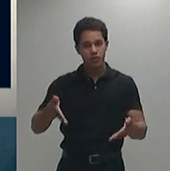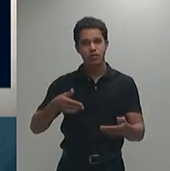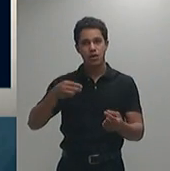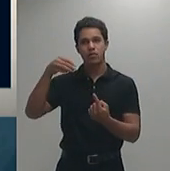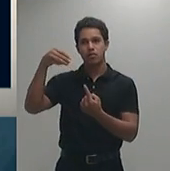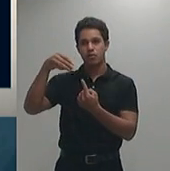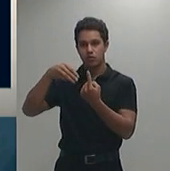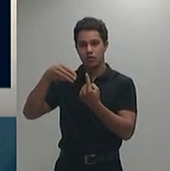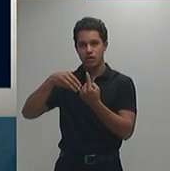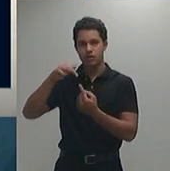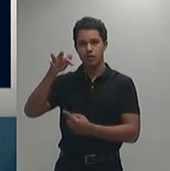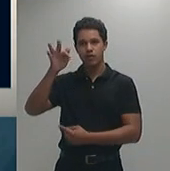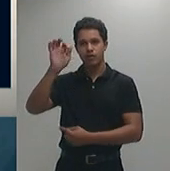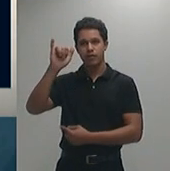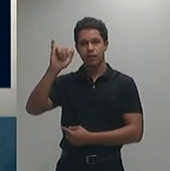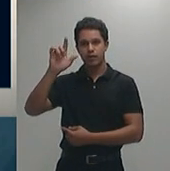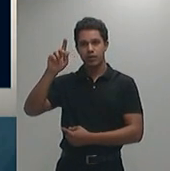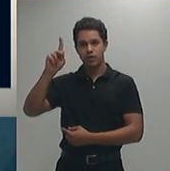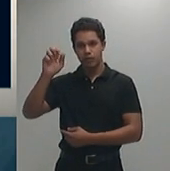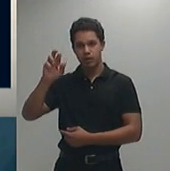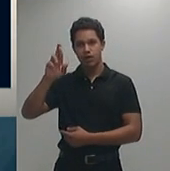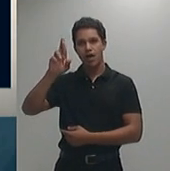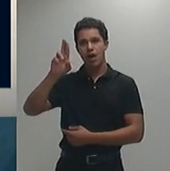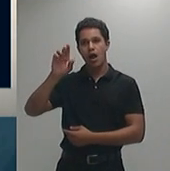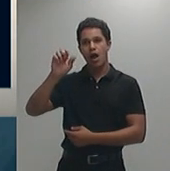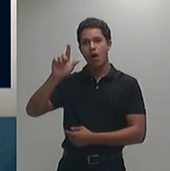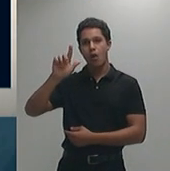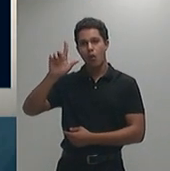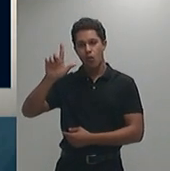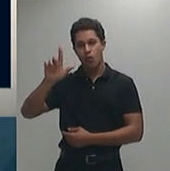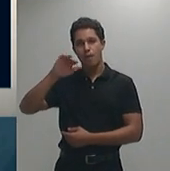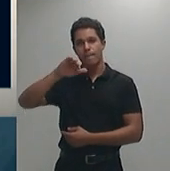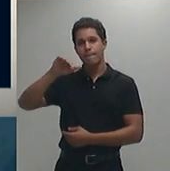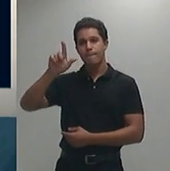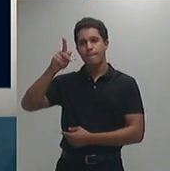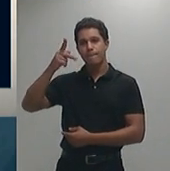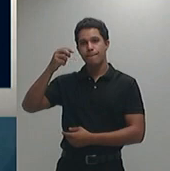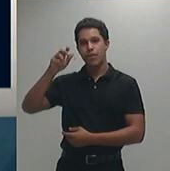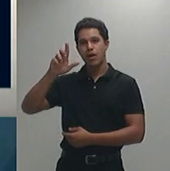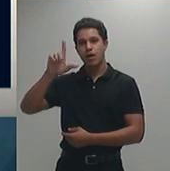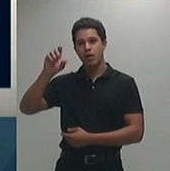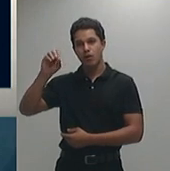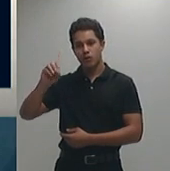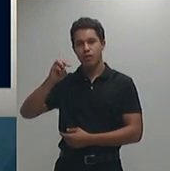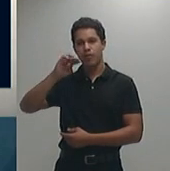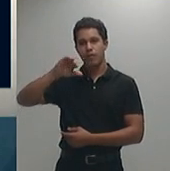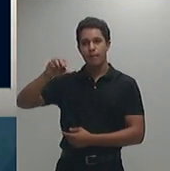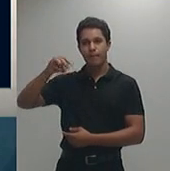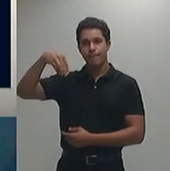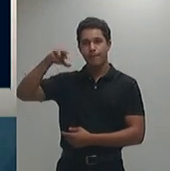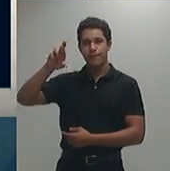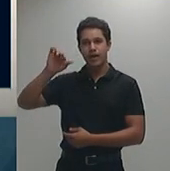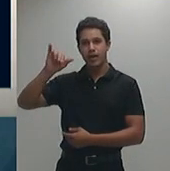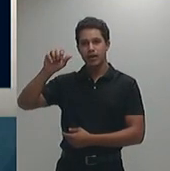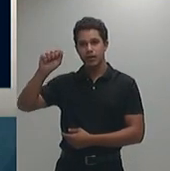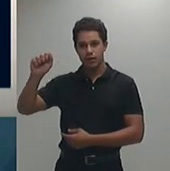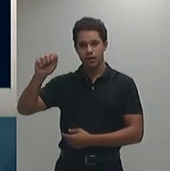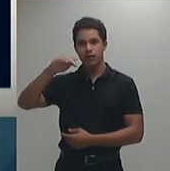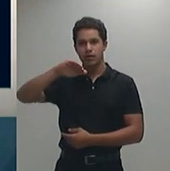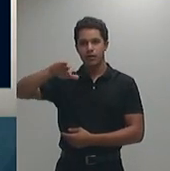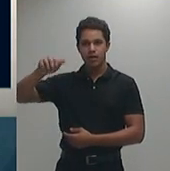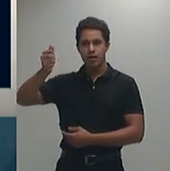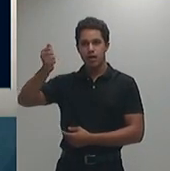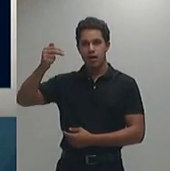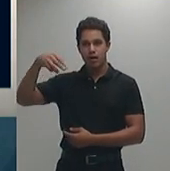Felipe Salomão Raul Araújo Paulo de Tarso sanseverino Maria Isabel gallotti Antonio Carlos Ferreira Villas